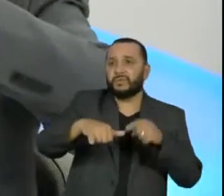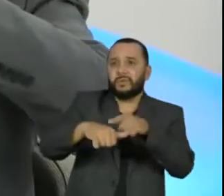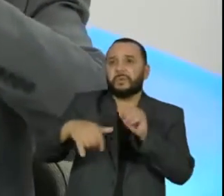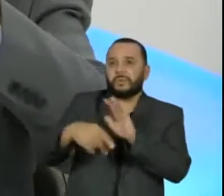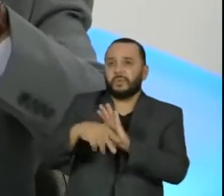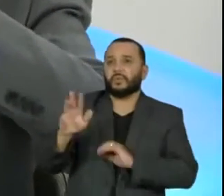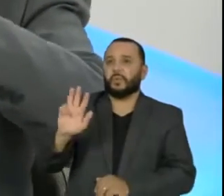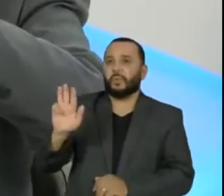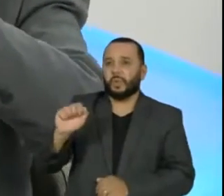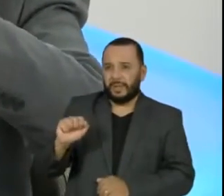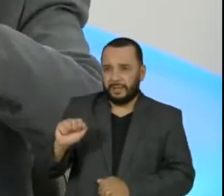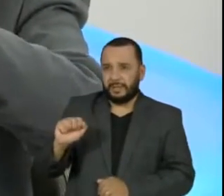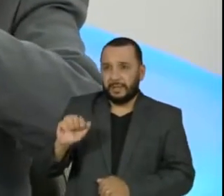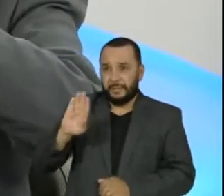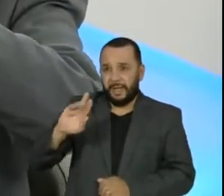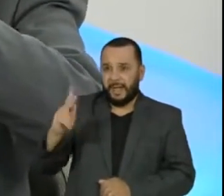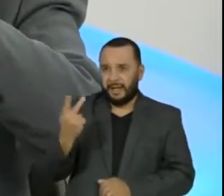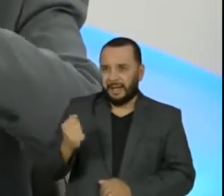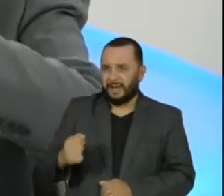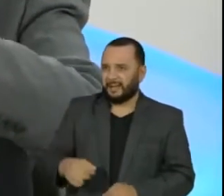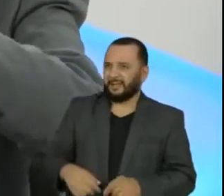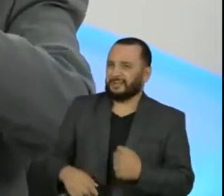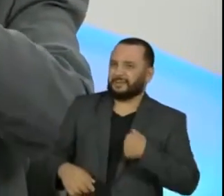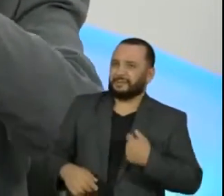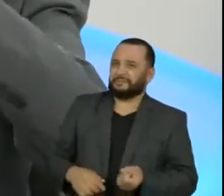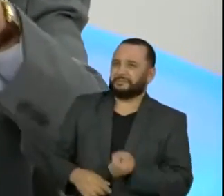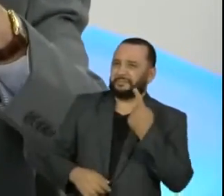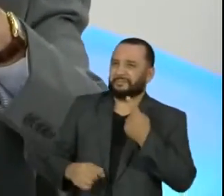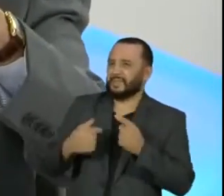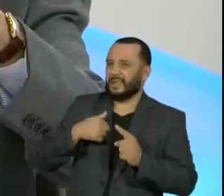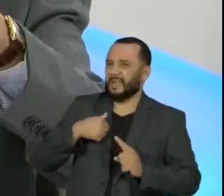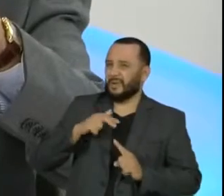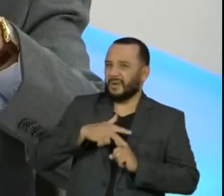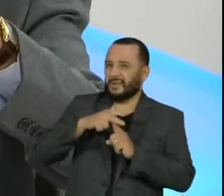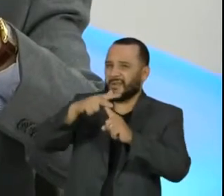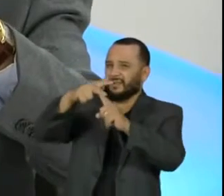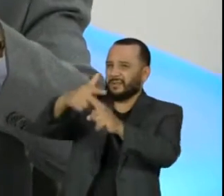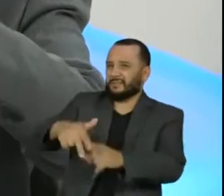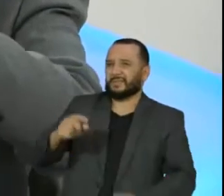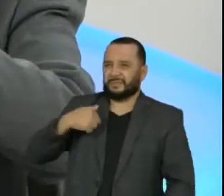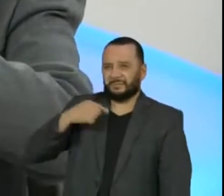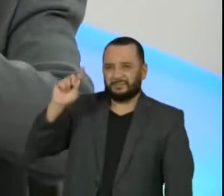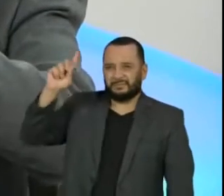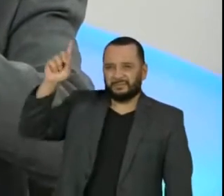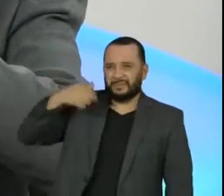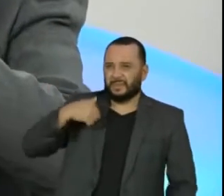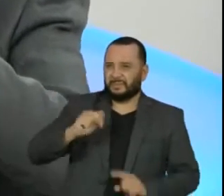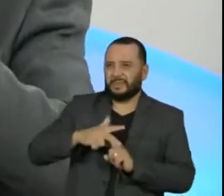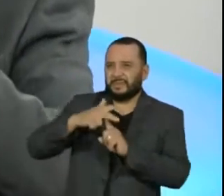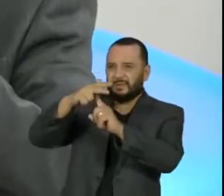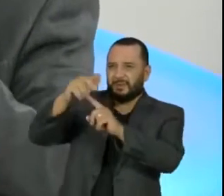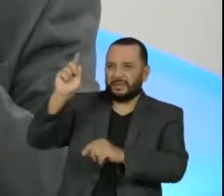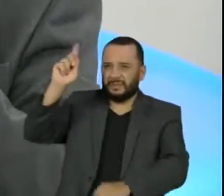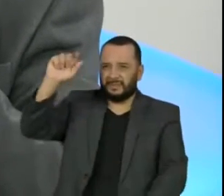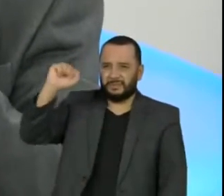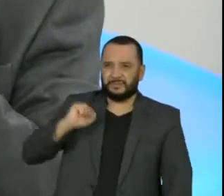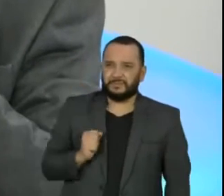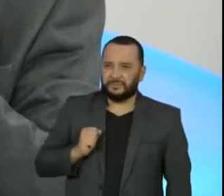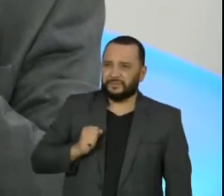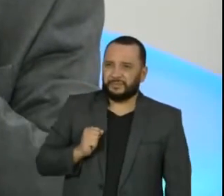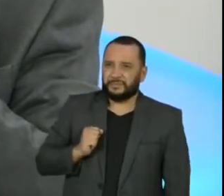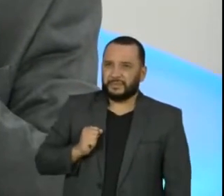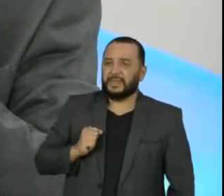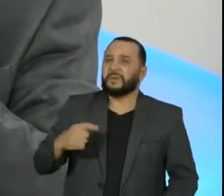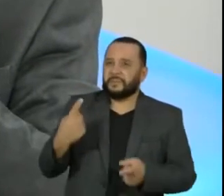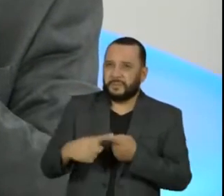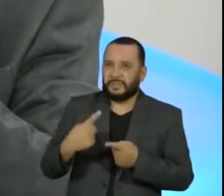Aí eu falei, eu não vou andar de bota, de helicóptero, porque eu fui